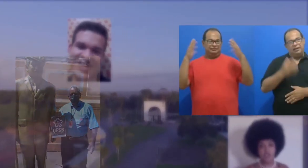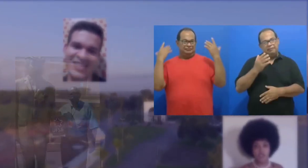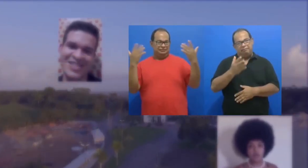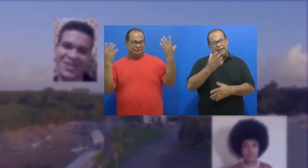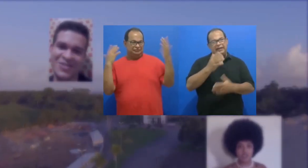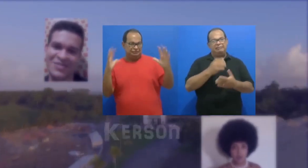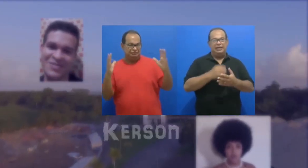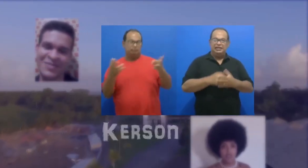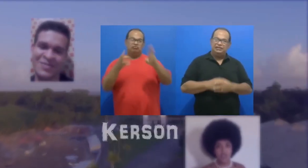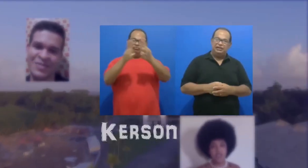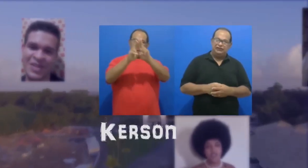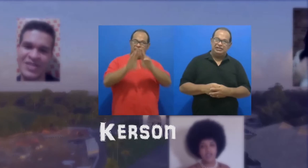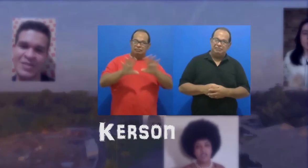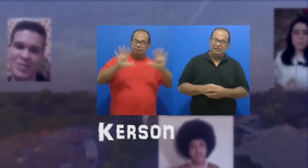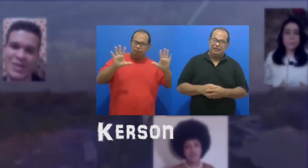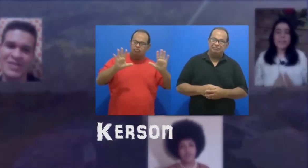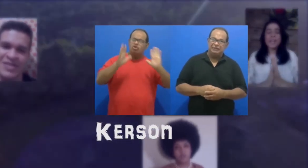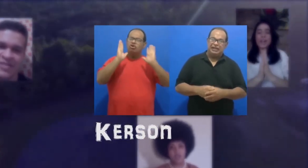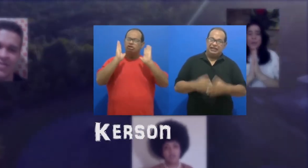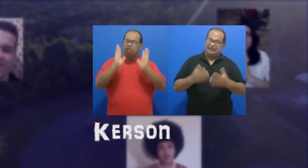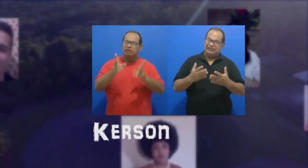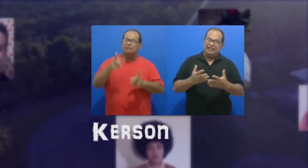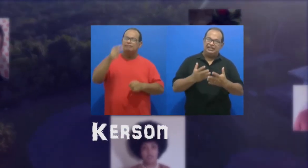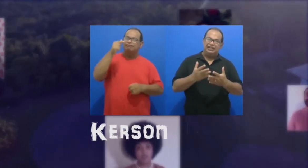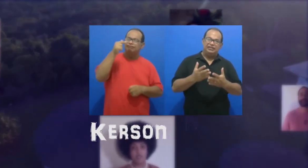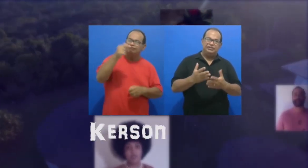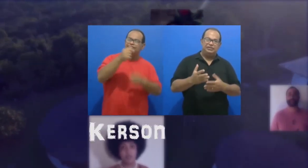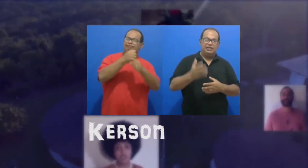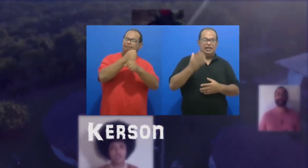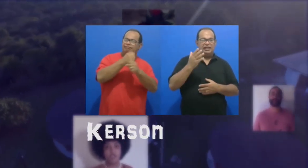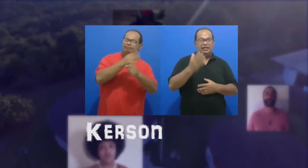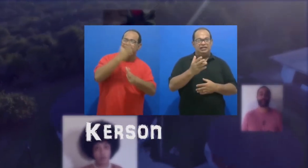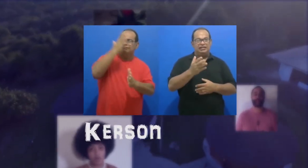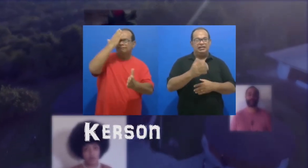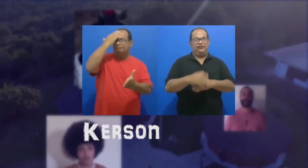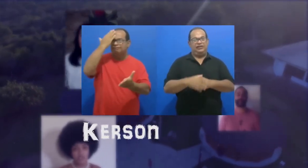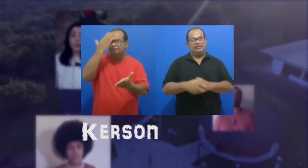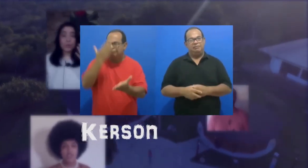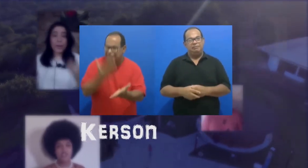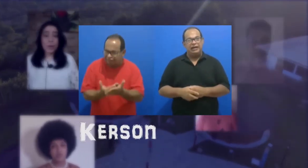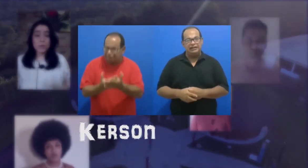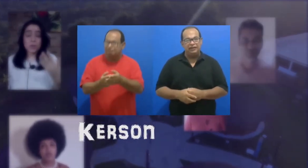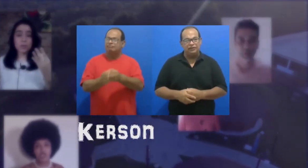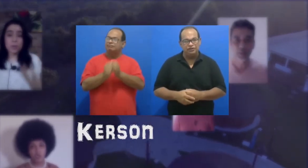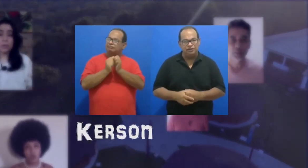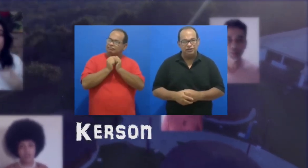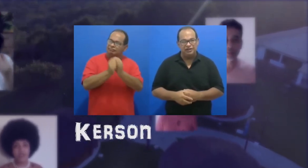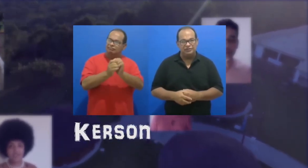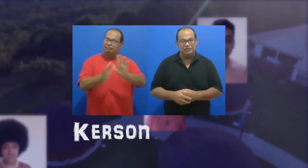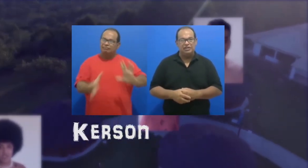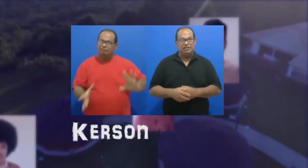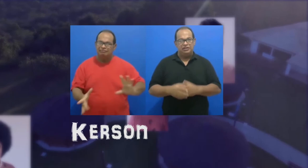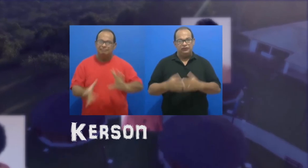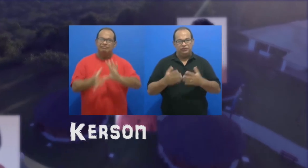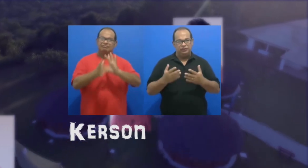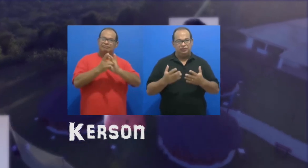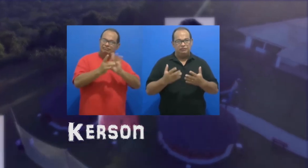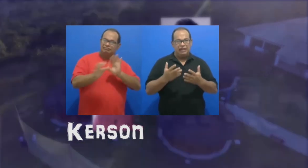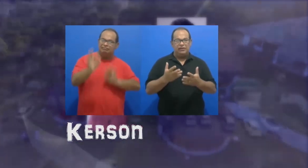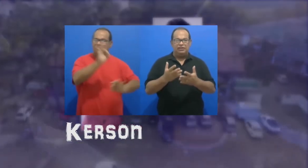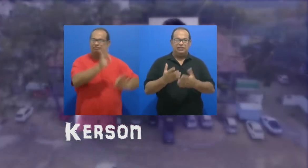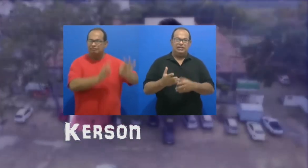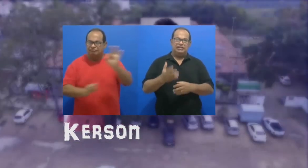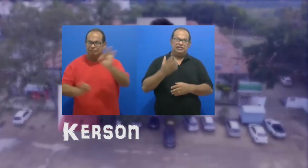Gratidão. Parabéns, UFSB, há 7 anos acreditando e fazendo parte da construção de um